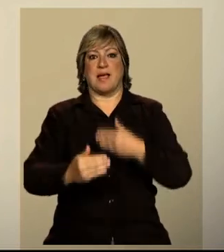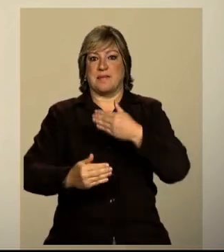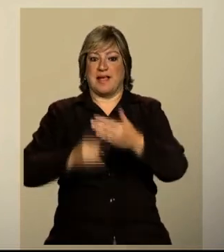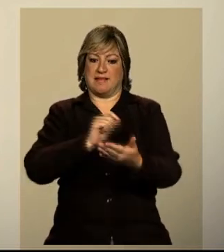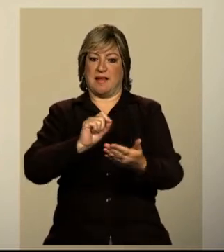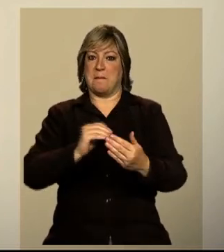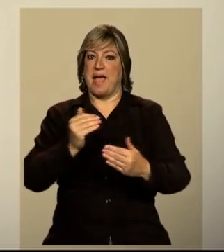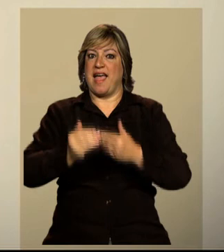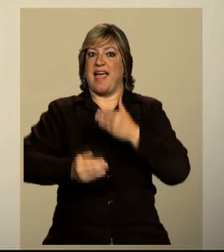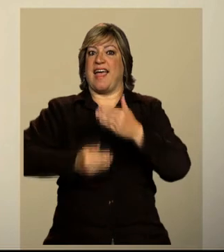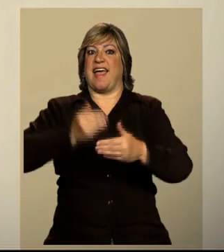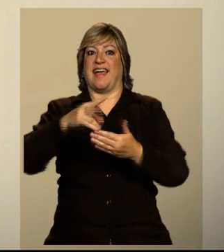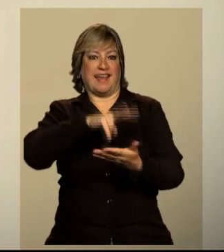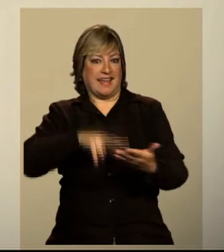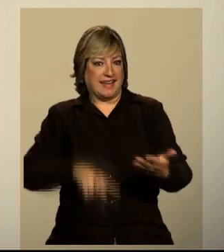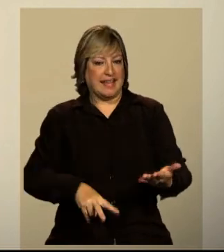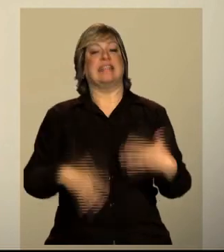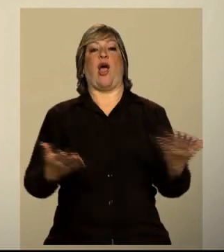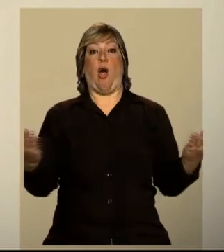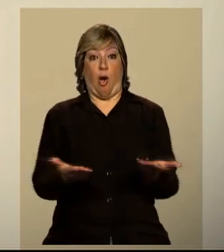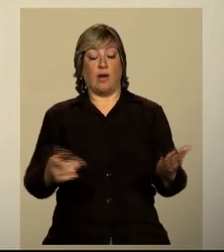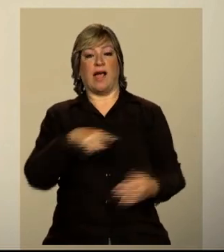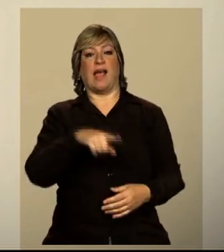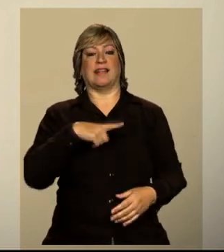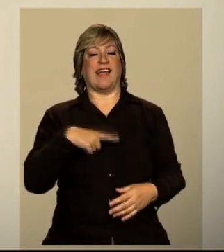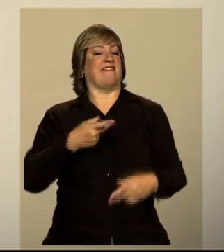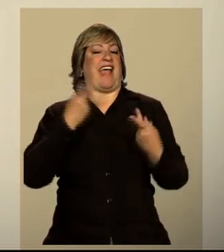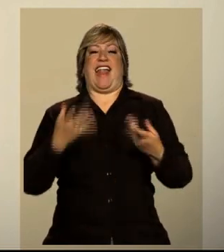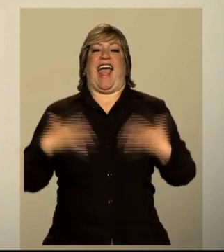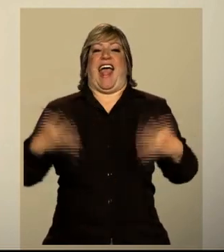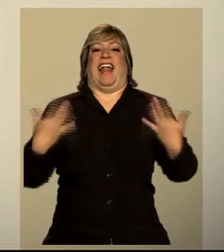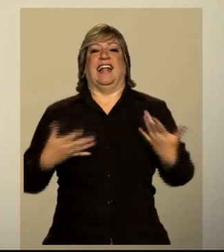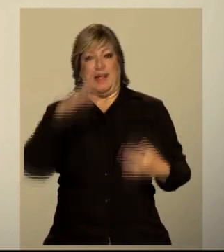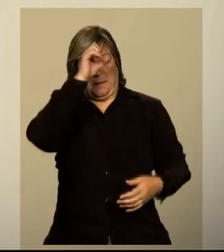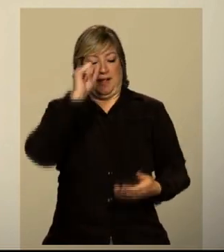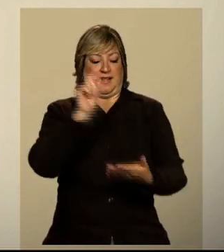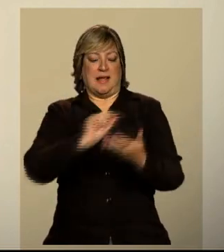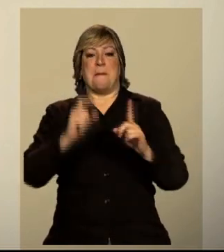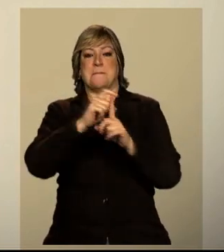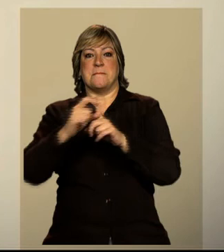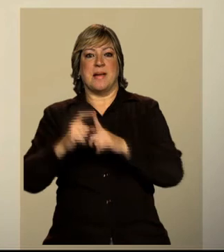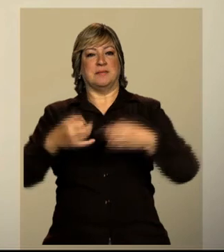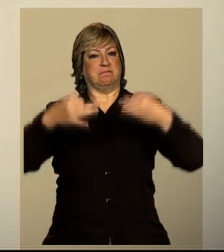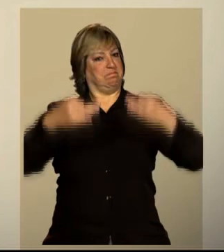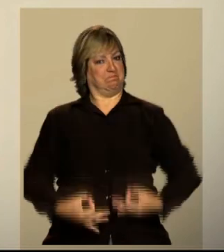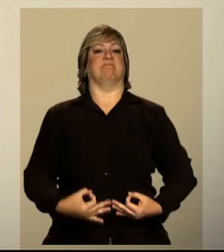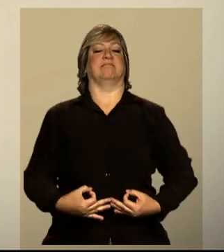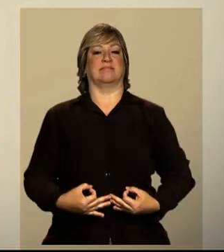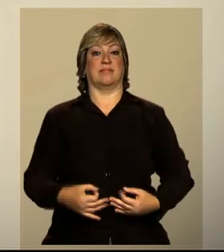a escrita passou a ler mais e hoje ela conta animada que aprendeu a escrever as palavras de forma